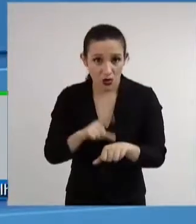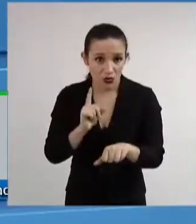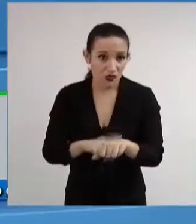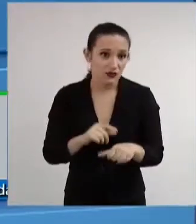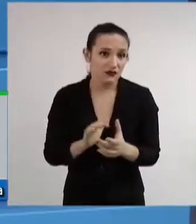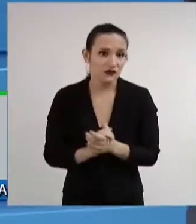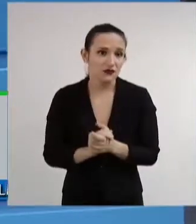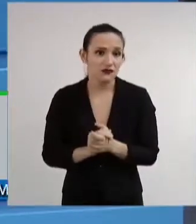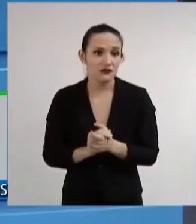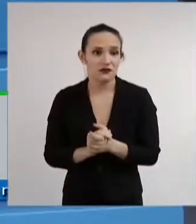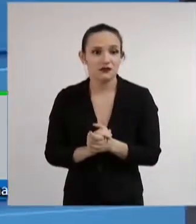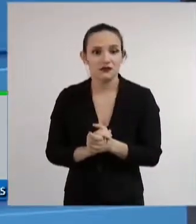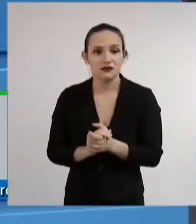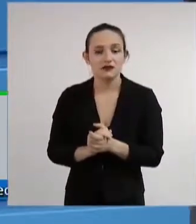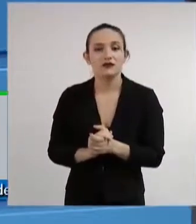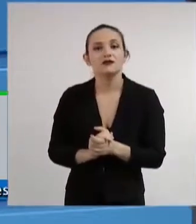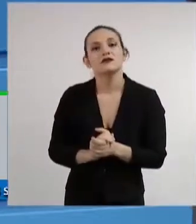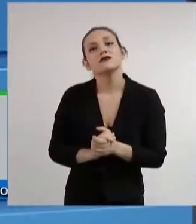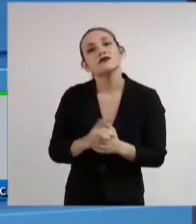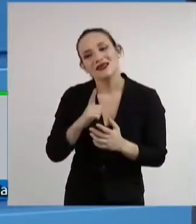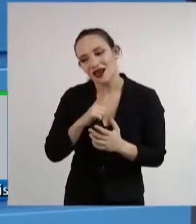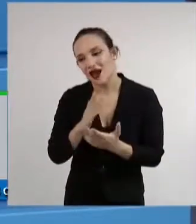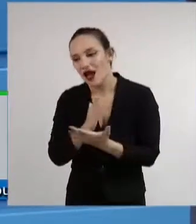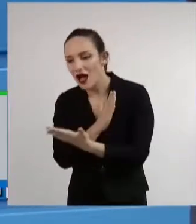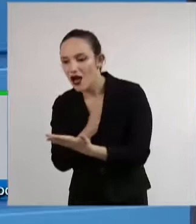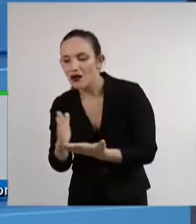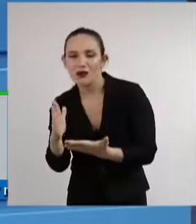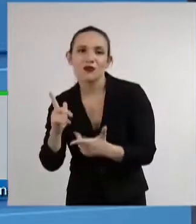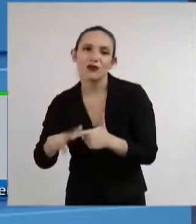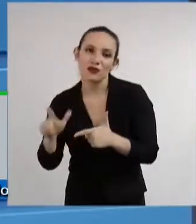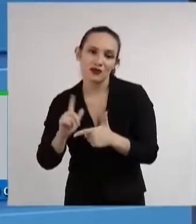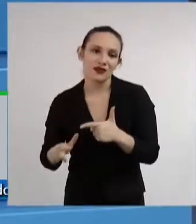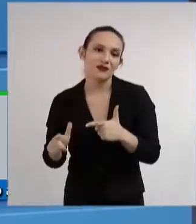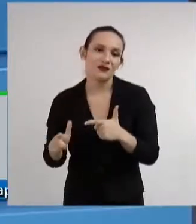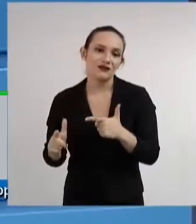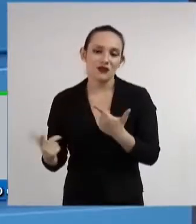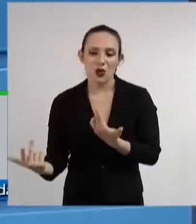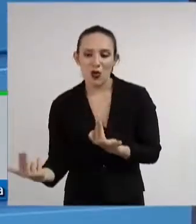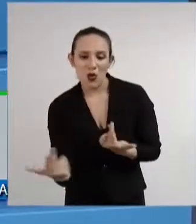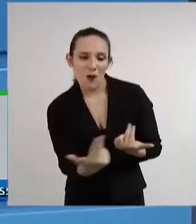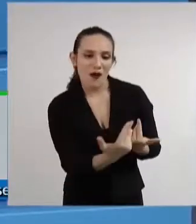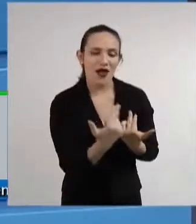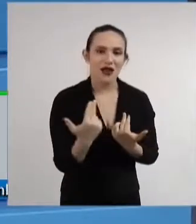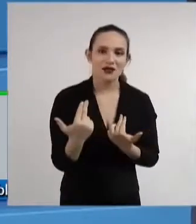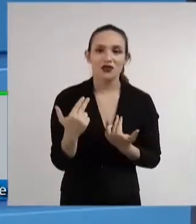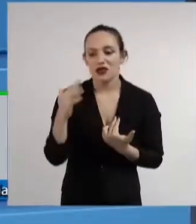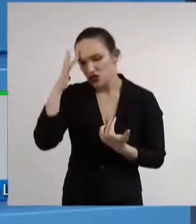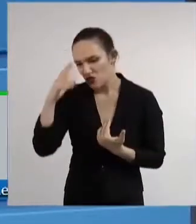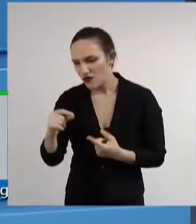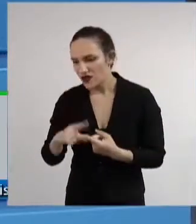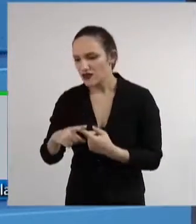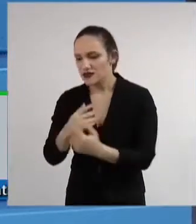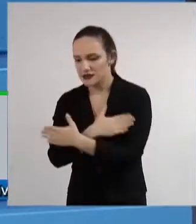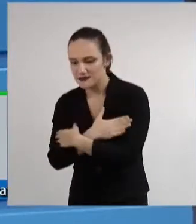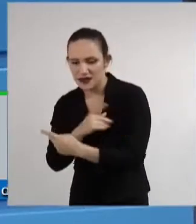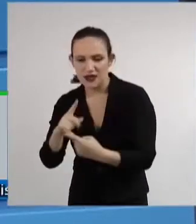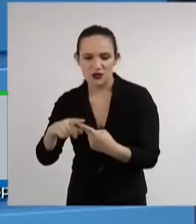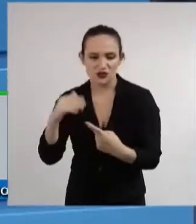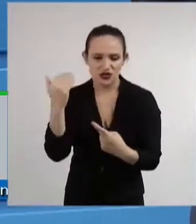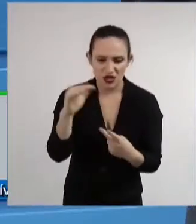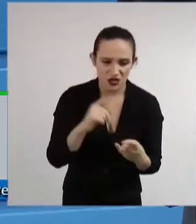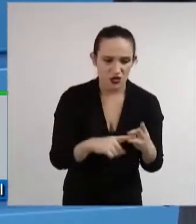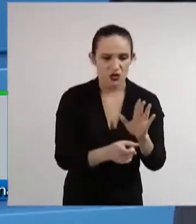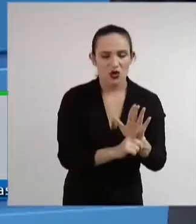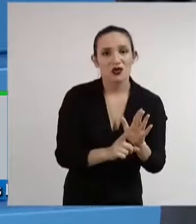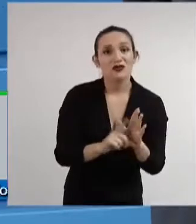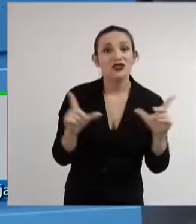alguns problemas paralelos a isso, não tenha dúvida que nós vamos ter uma família mais justa, mais parceira e com